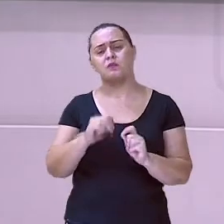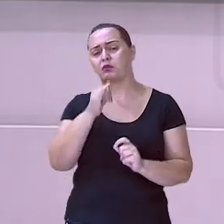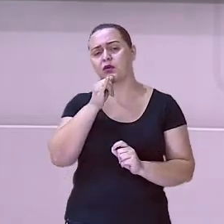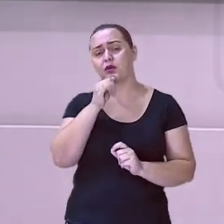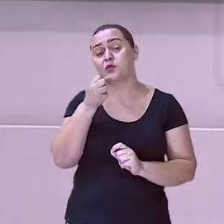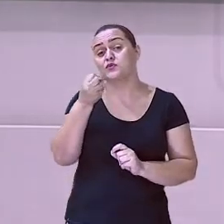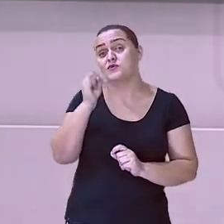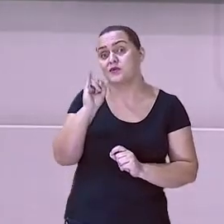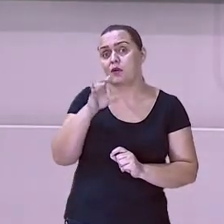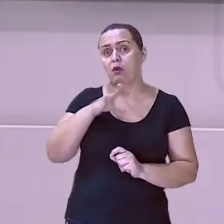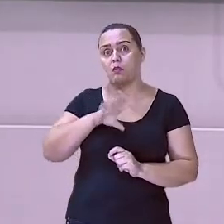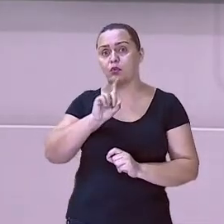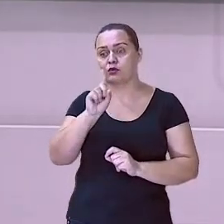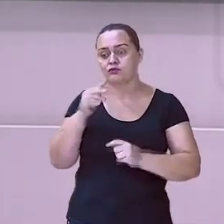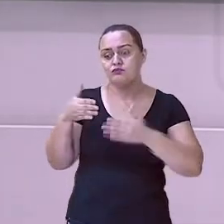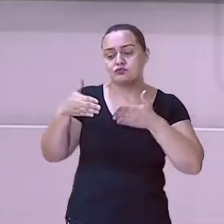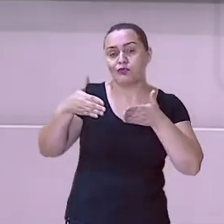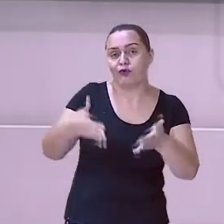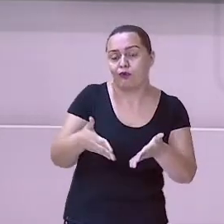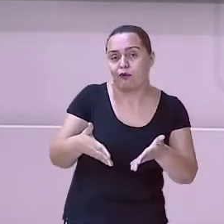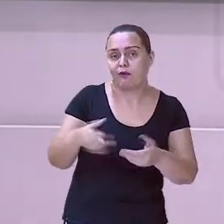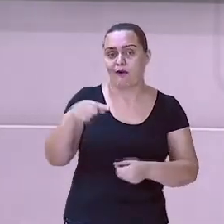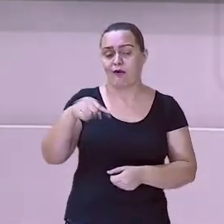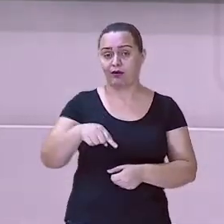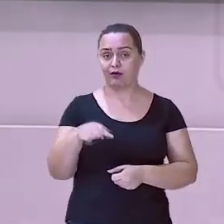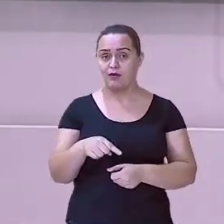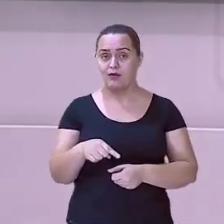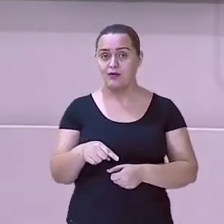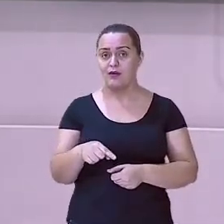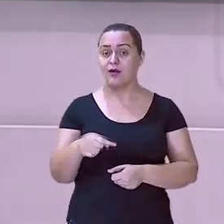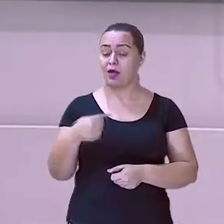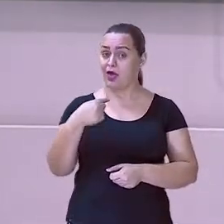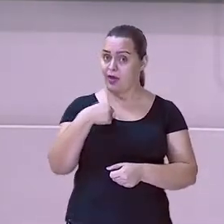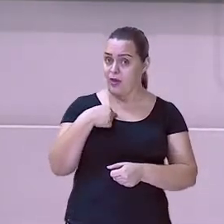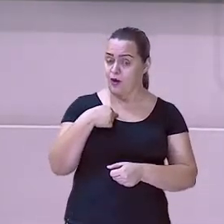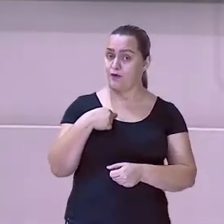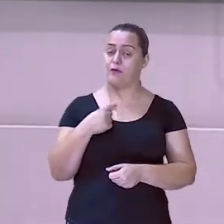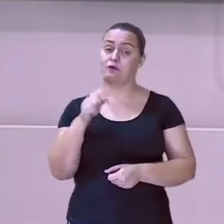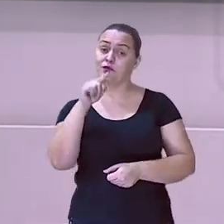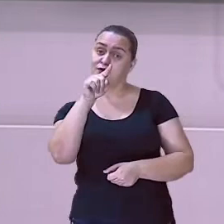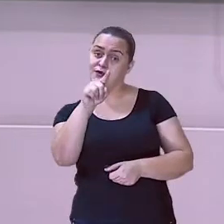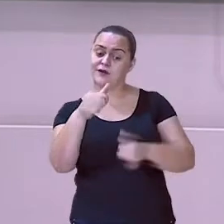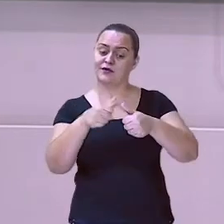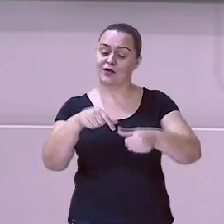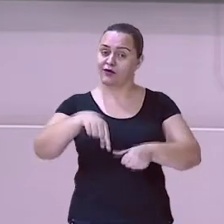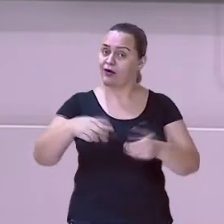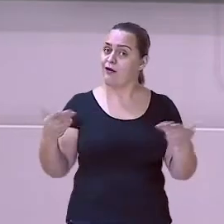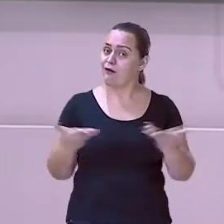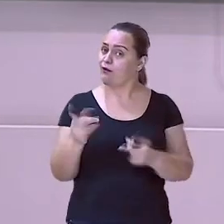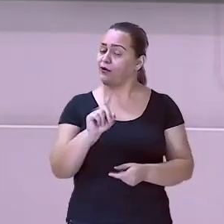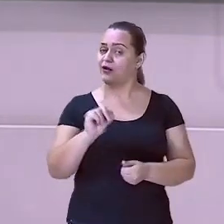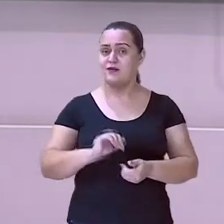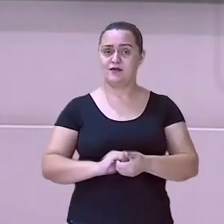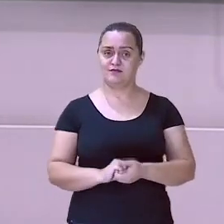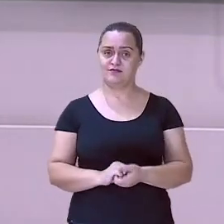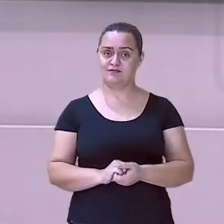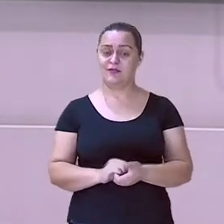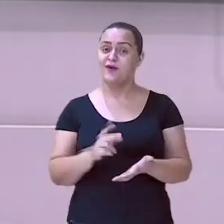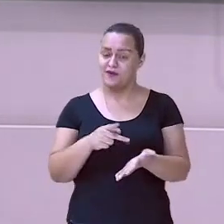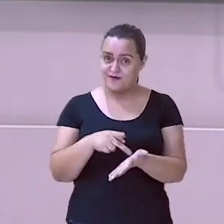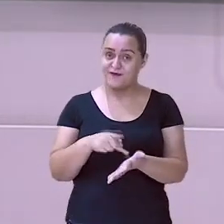aqui agora. Eu não falando com você. Não é verdade? Então,